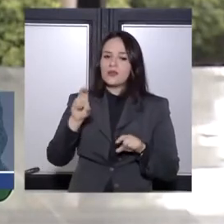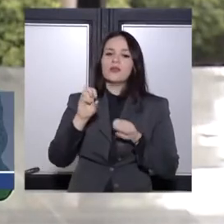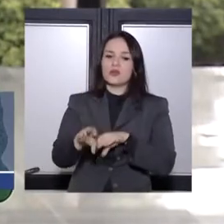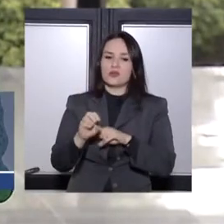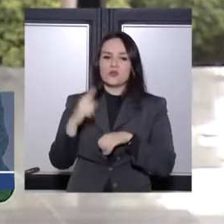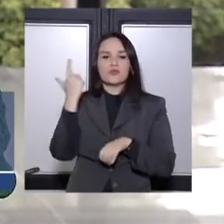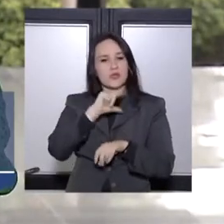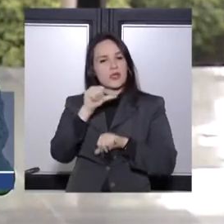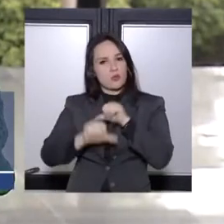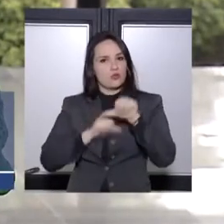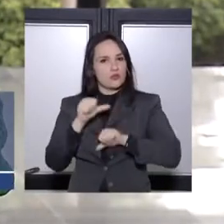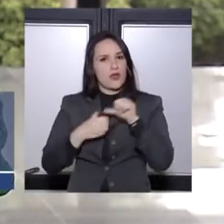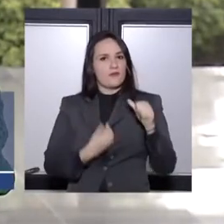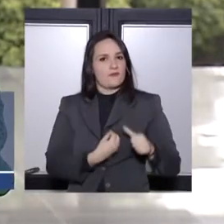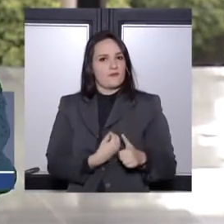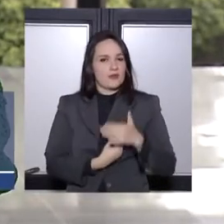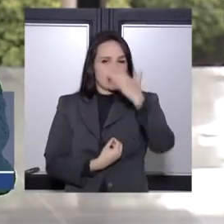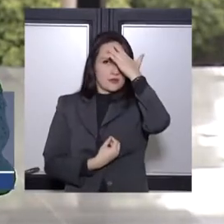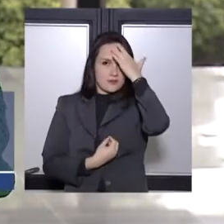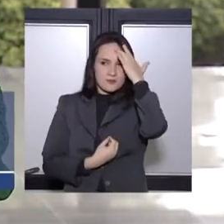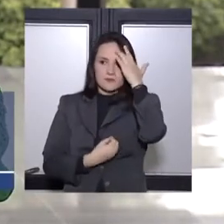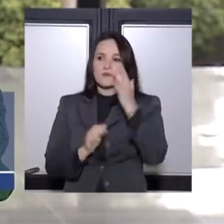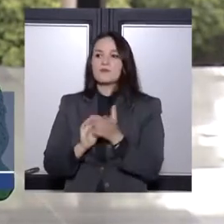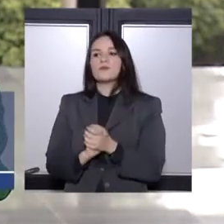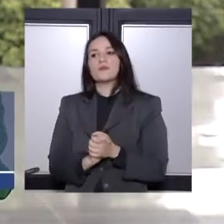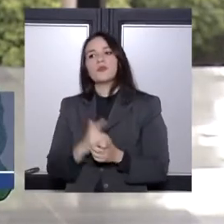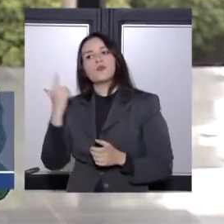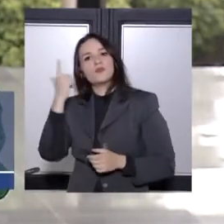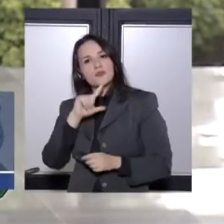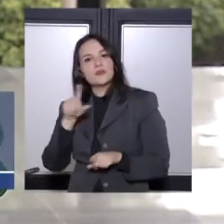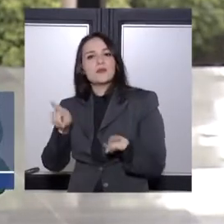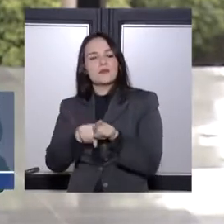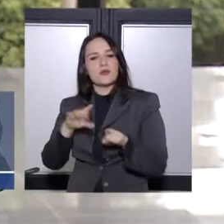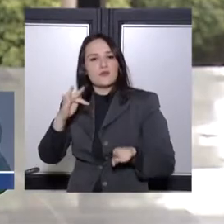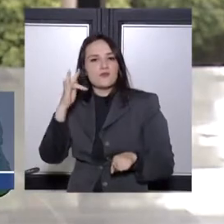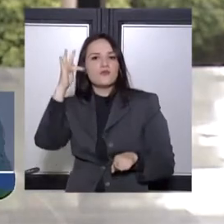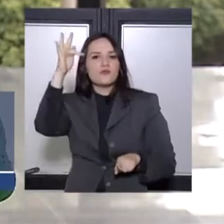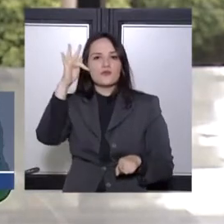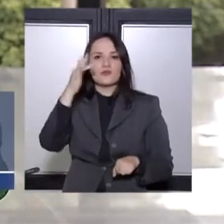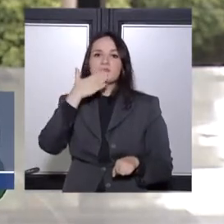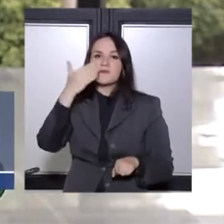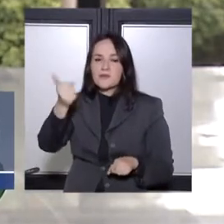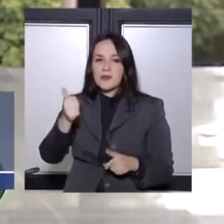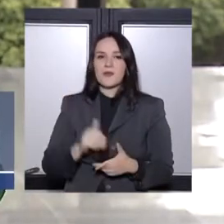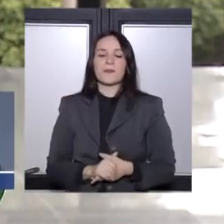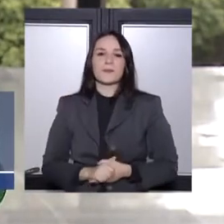né, a vida das pessoas e garantir um futuro melhor.